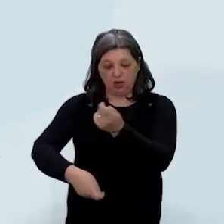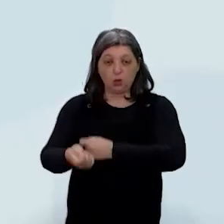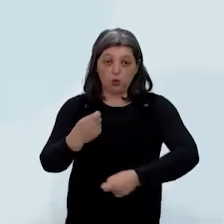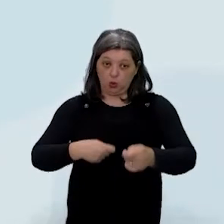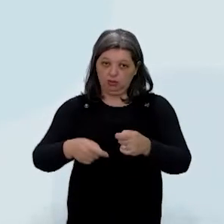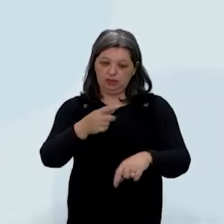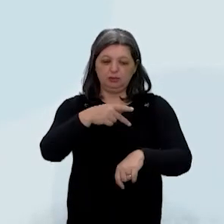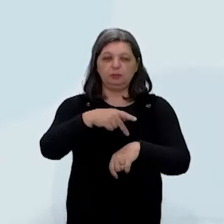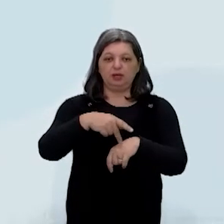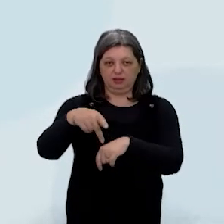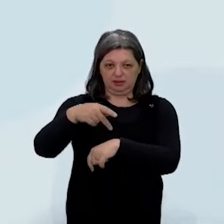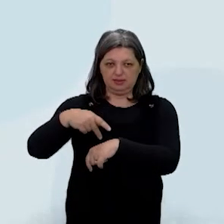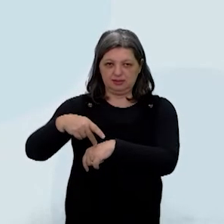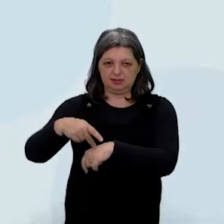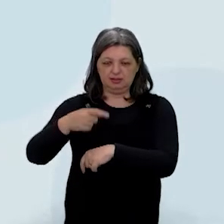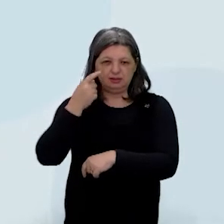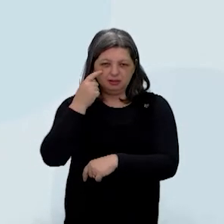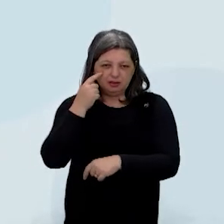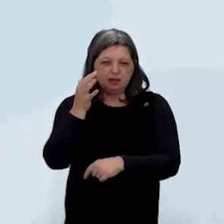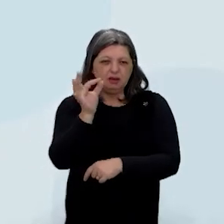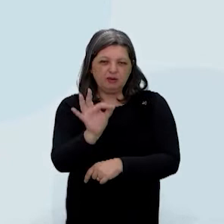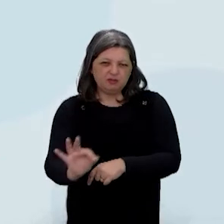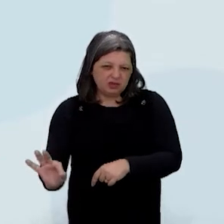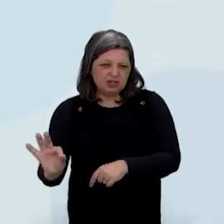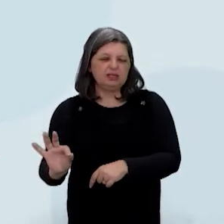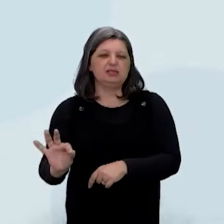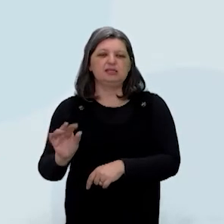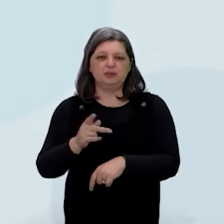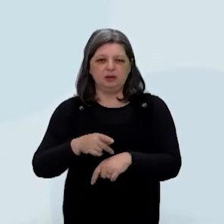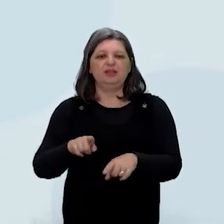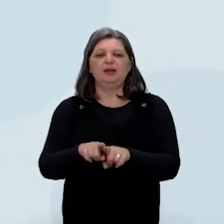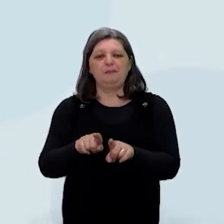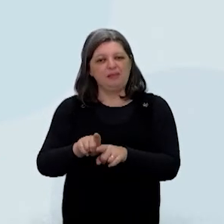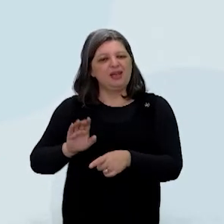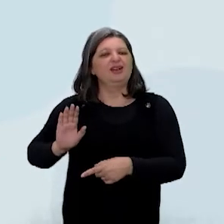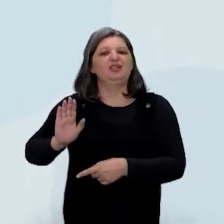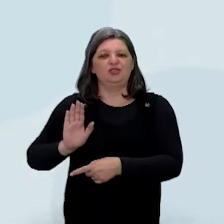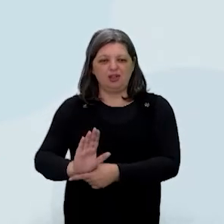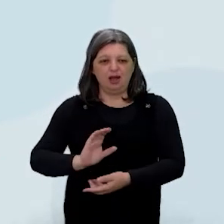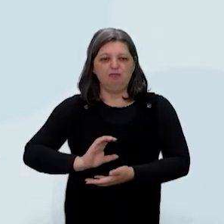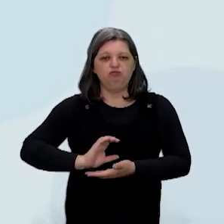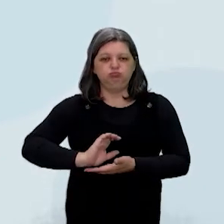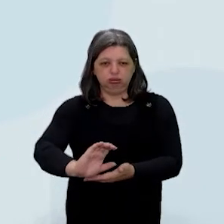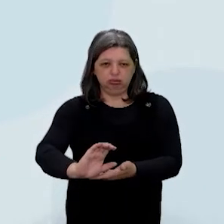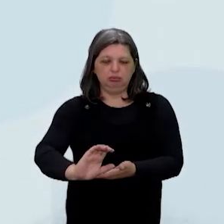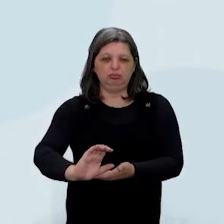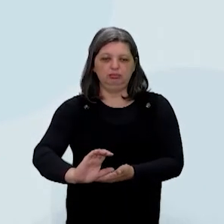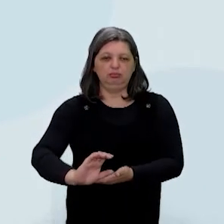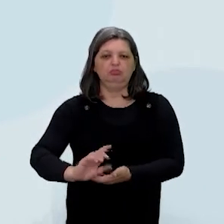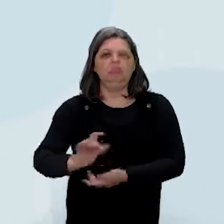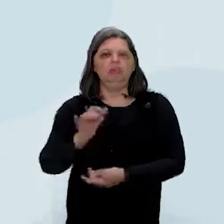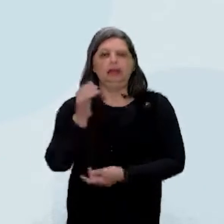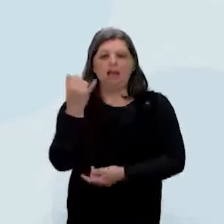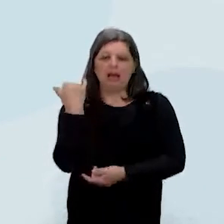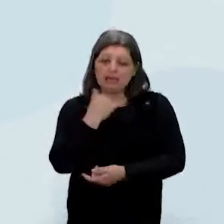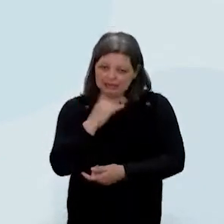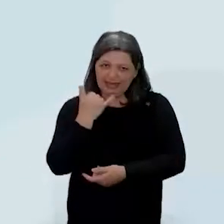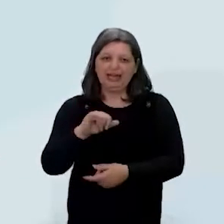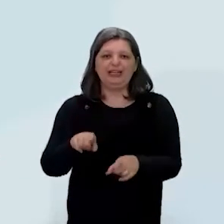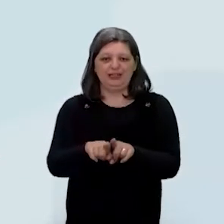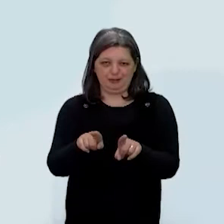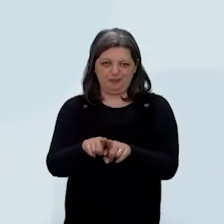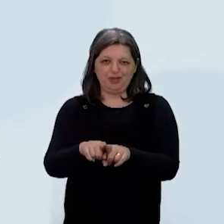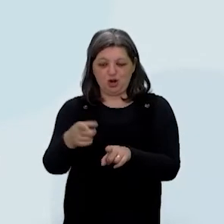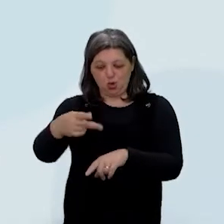países aí. A gente consegue ver que a França foi muito ajudada, a própria Inglaterra foi muito ajudada, a Itália também, e outros países